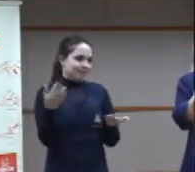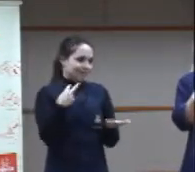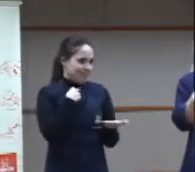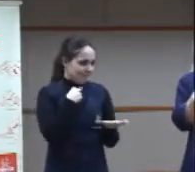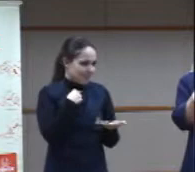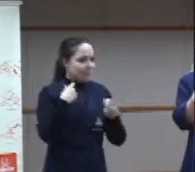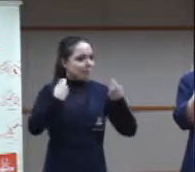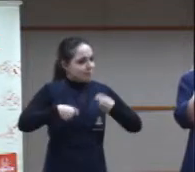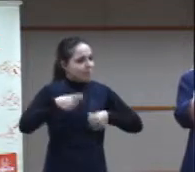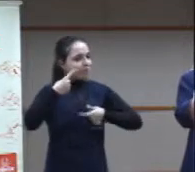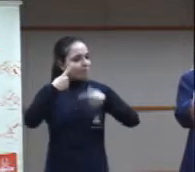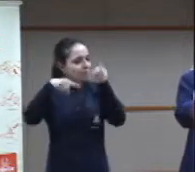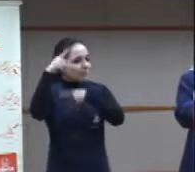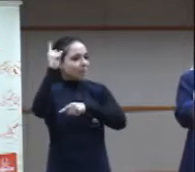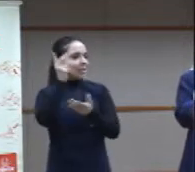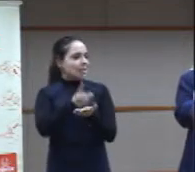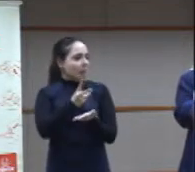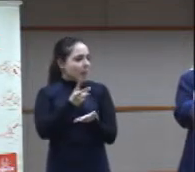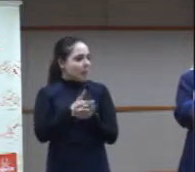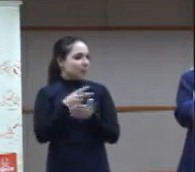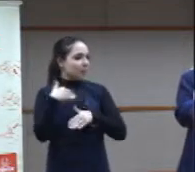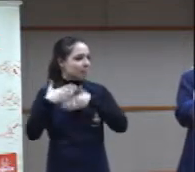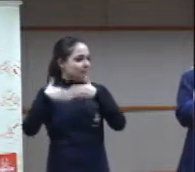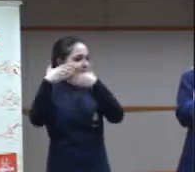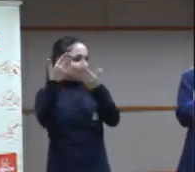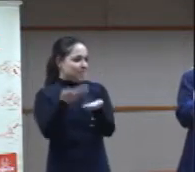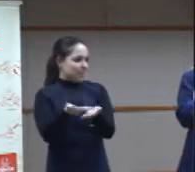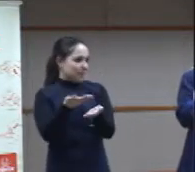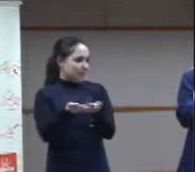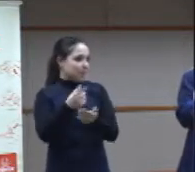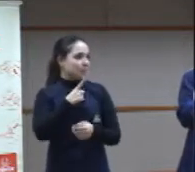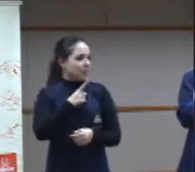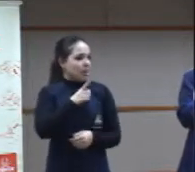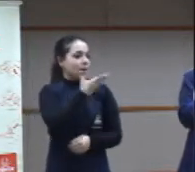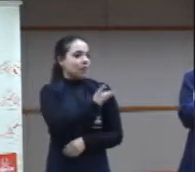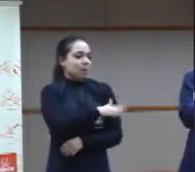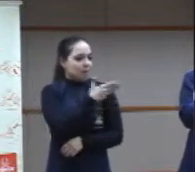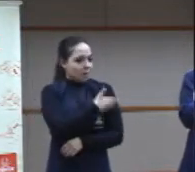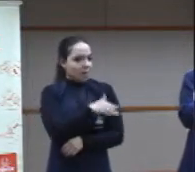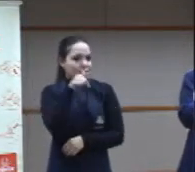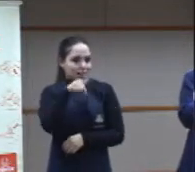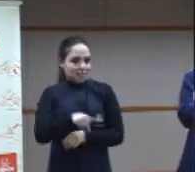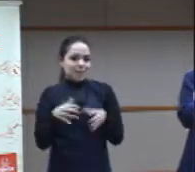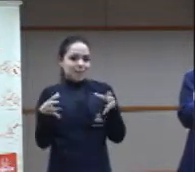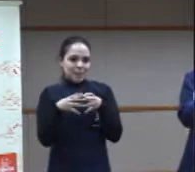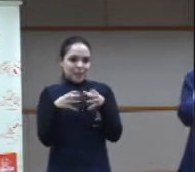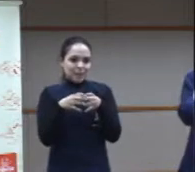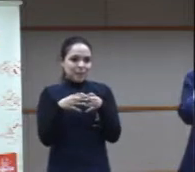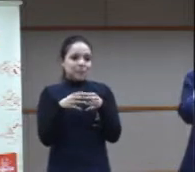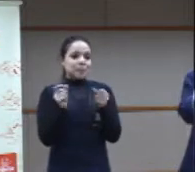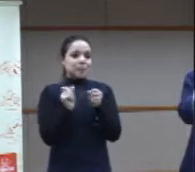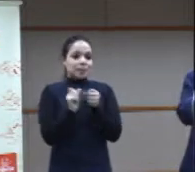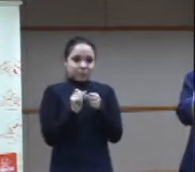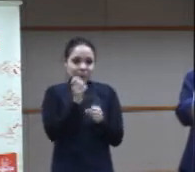Então, nesse sentido, nós fazemos essa capacitação, essa educação